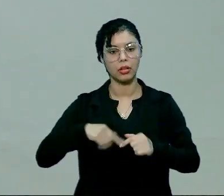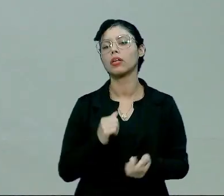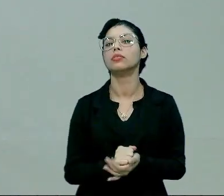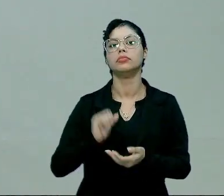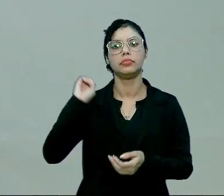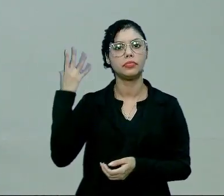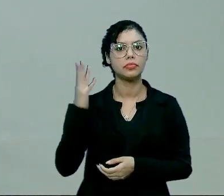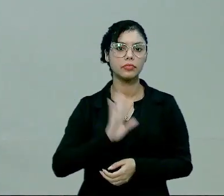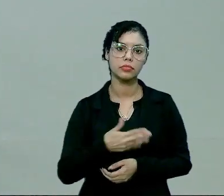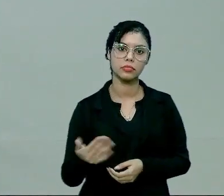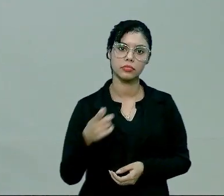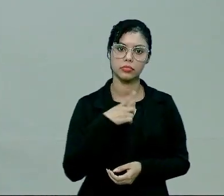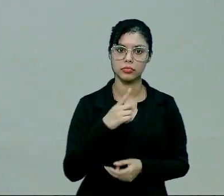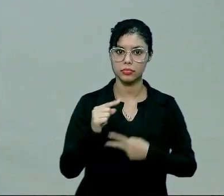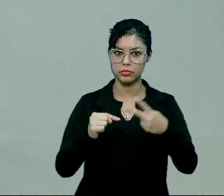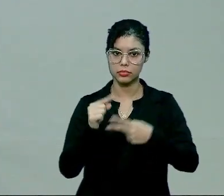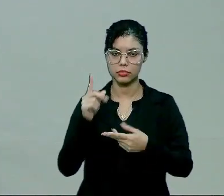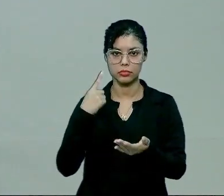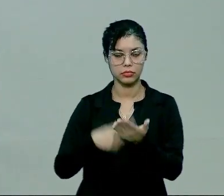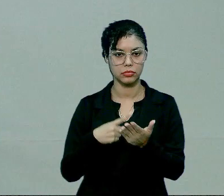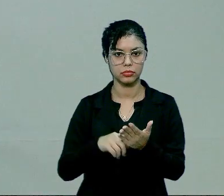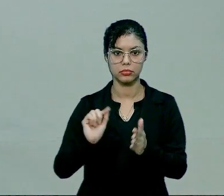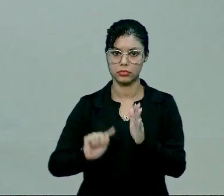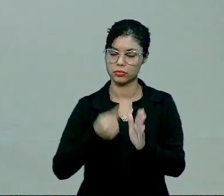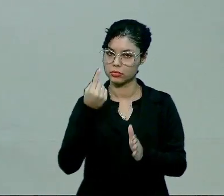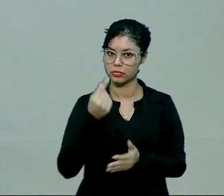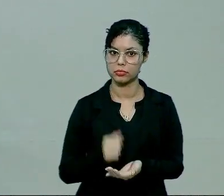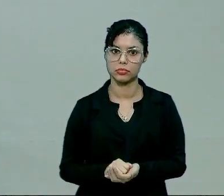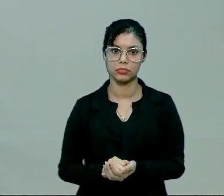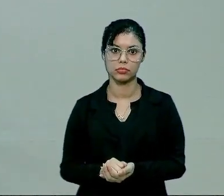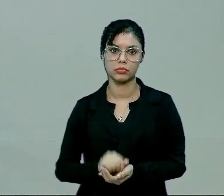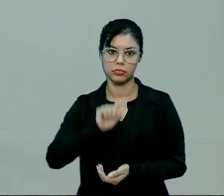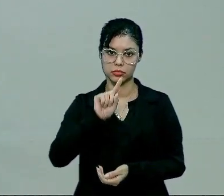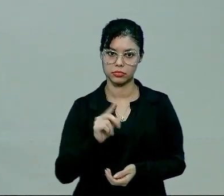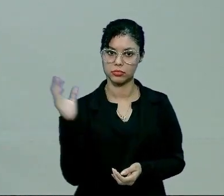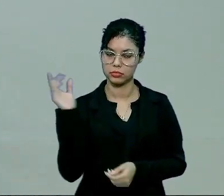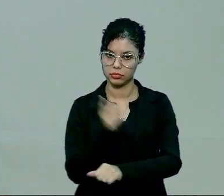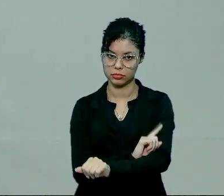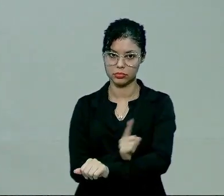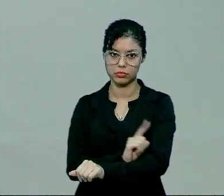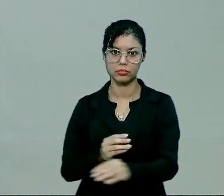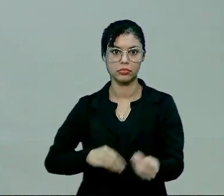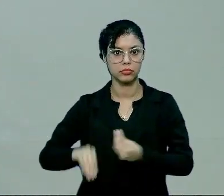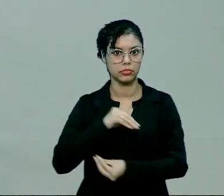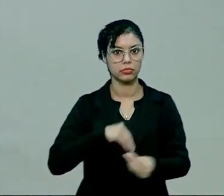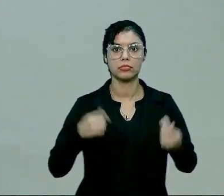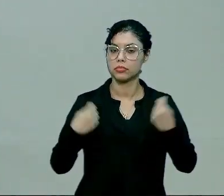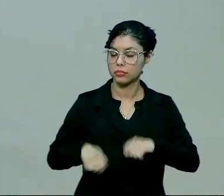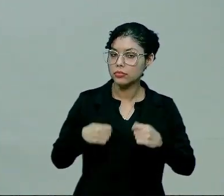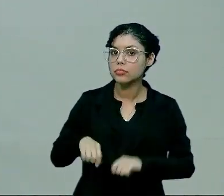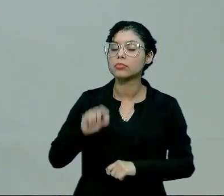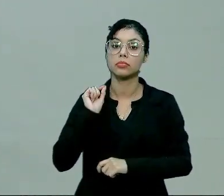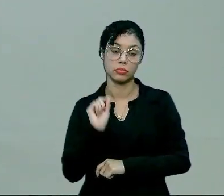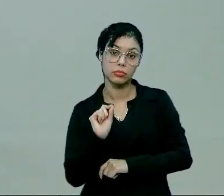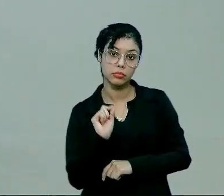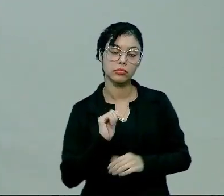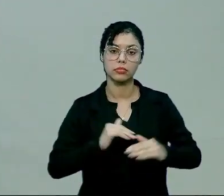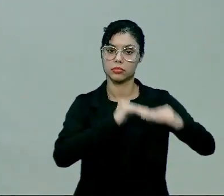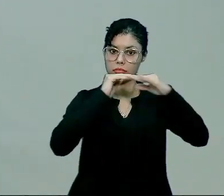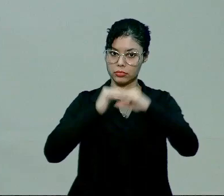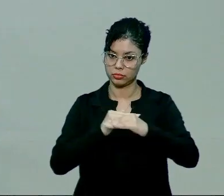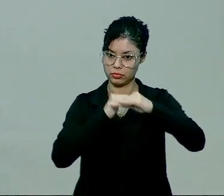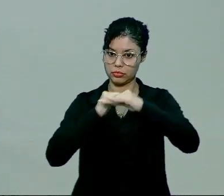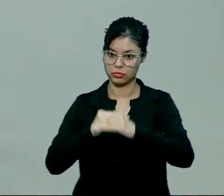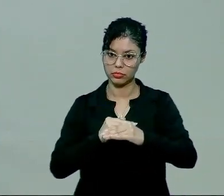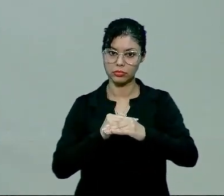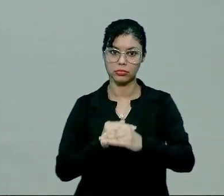só é atingido quando se tem 2 condições. Primeiro, as velocidades dessas reações elas precisam ser